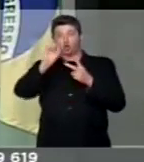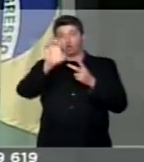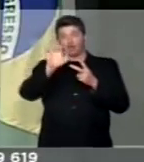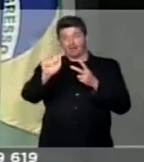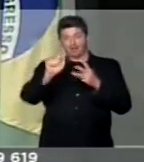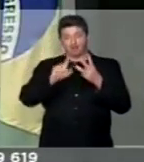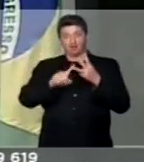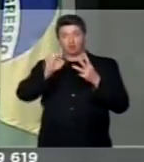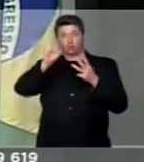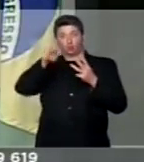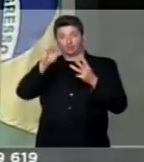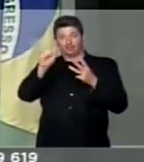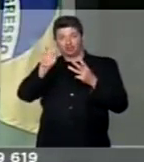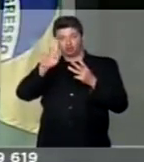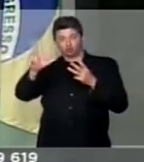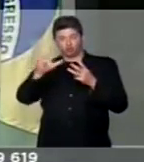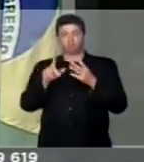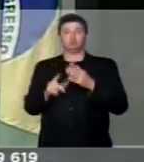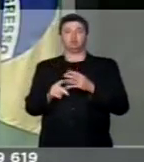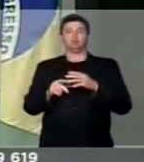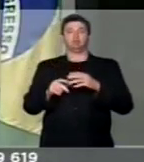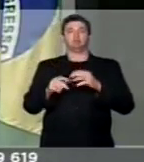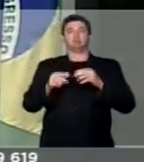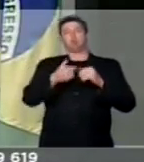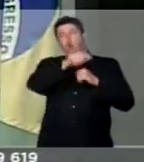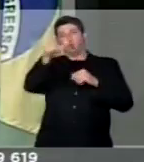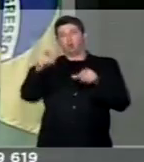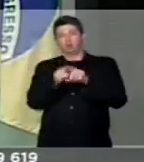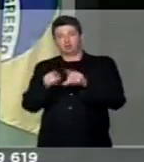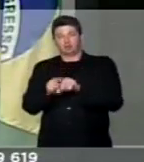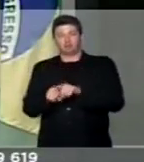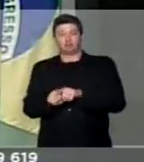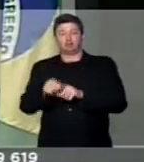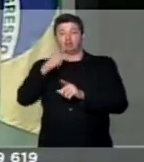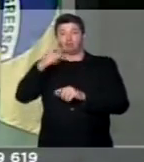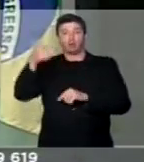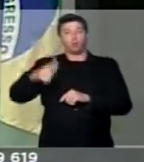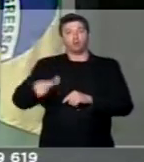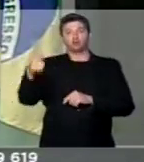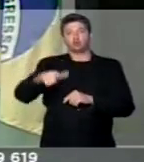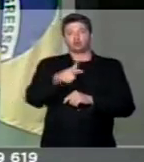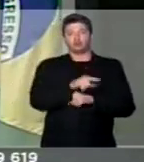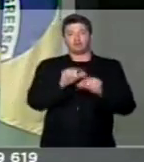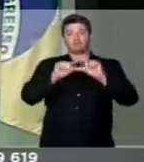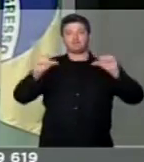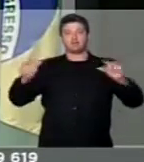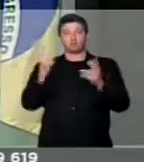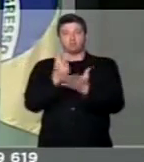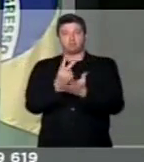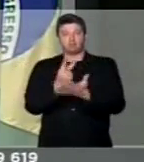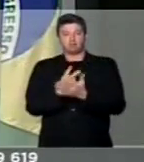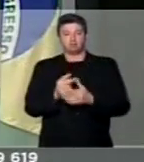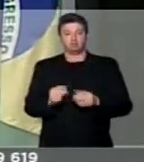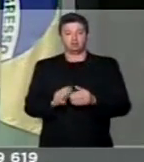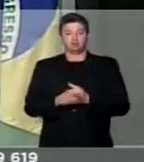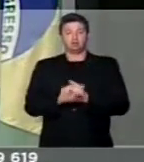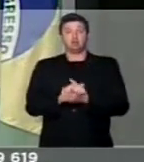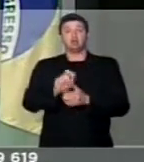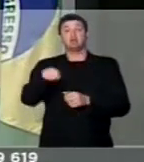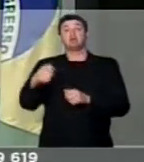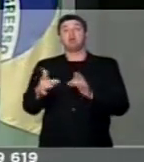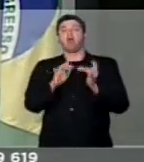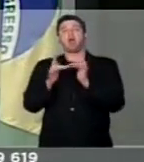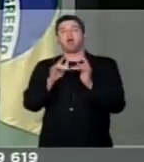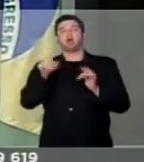OEA, como da Unasul, e assim por diante, a repetir esse mesmo bordão. Quem é que está